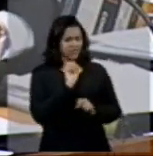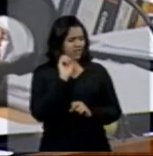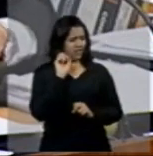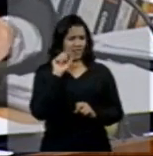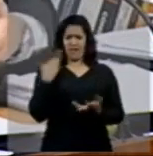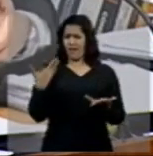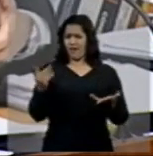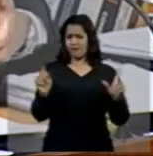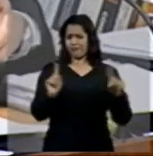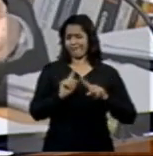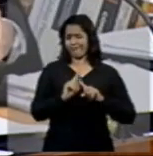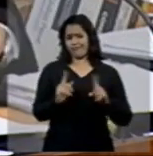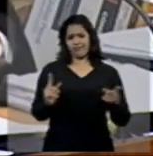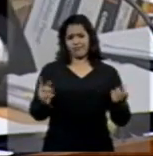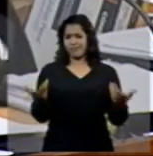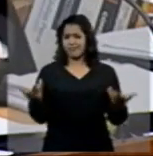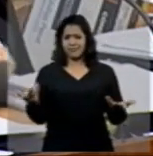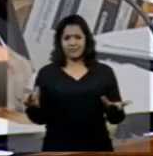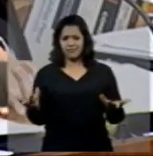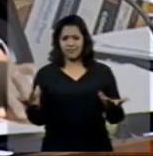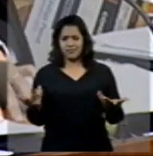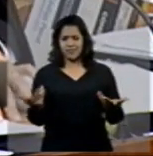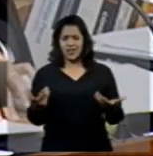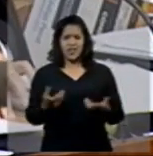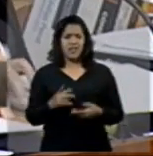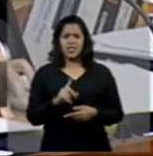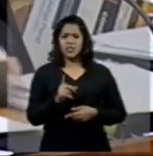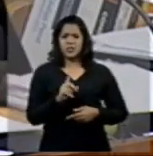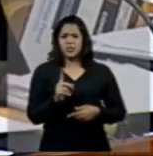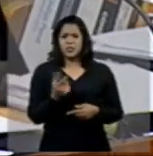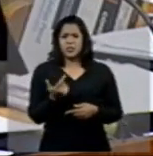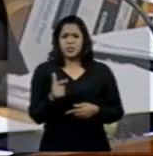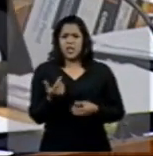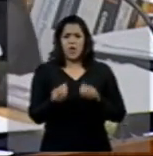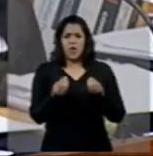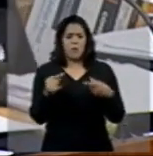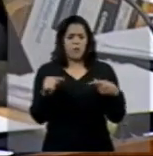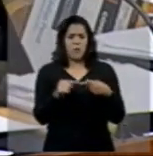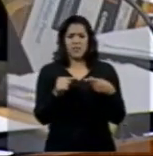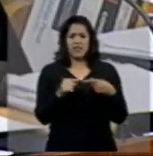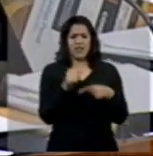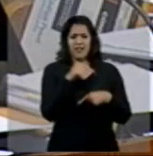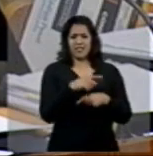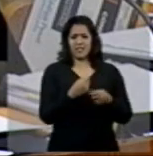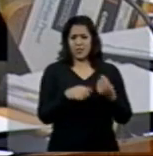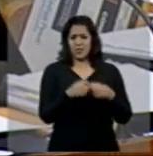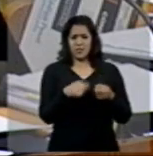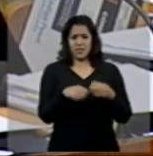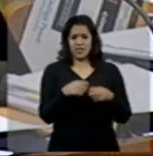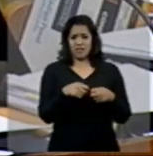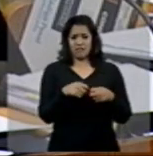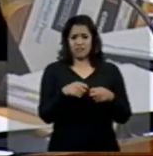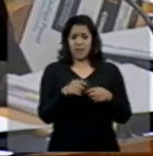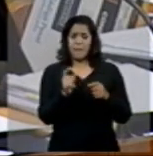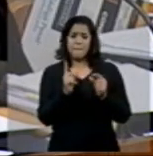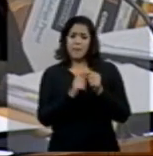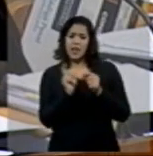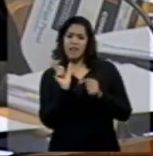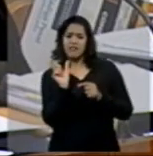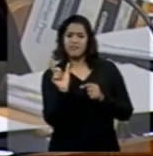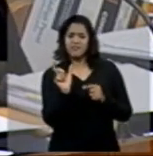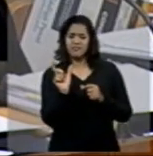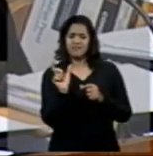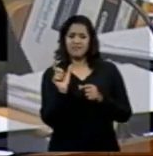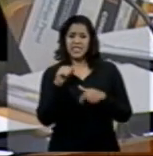porque não se aduna mais com a moderna economia essa mudança, essa terminologia atividade